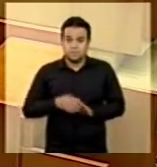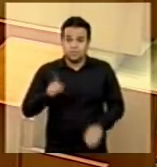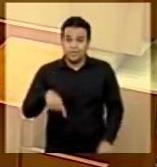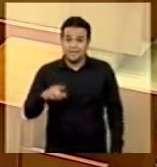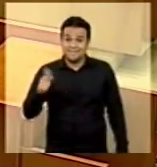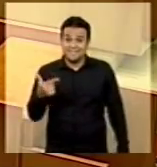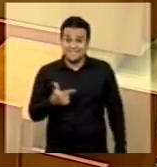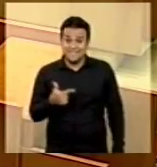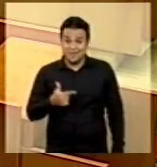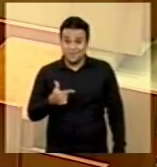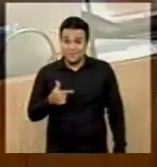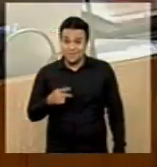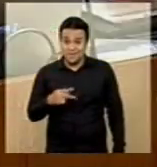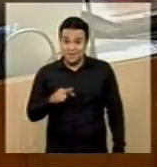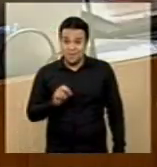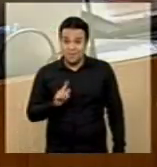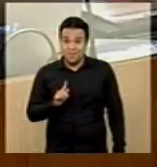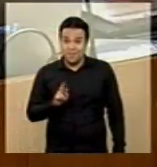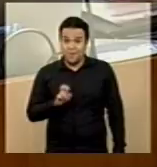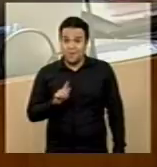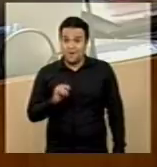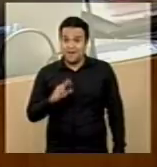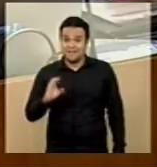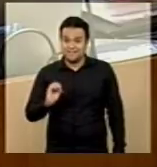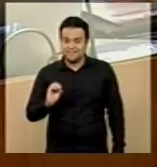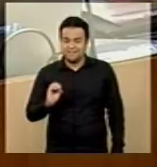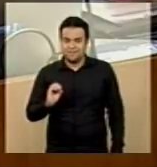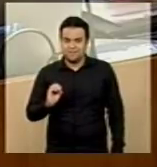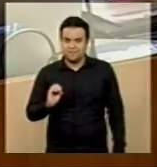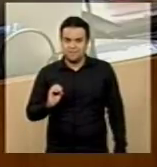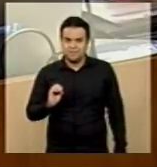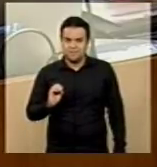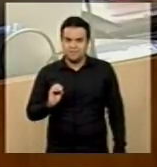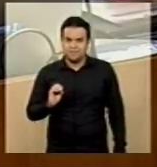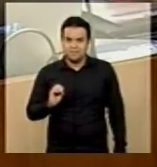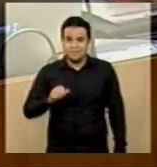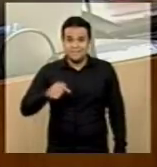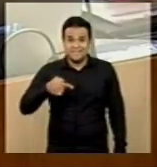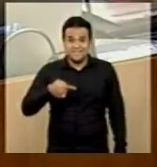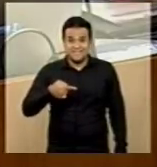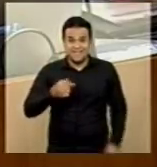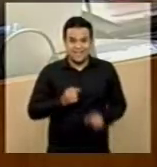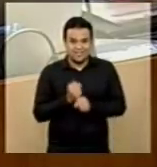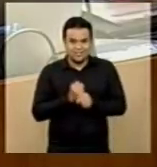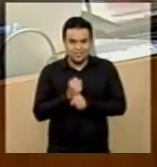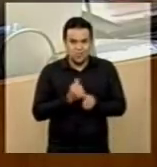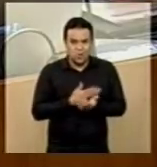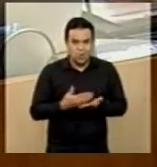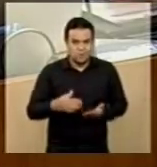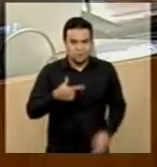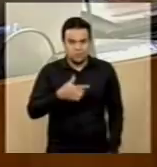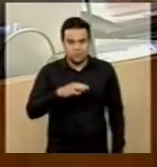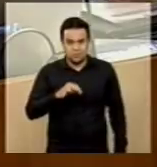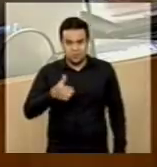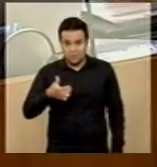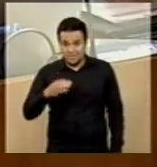de prazo sem nenhuma diligência do inquérito que corria há 7 anos, desde 2010. Na